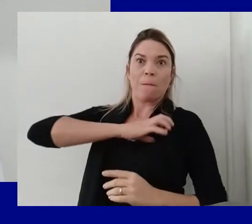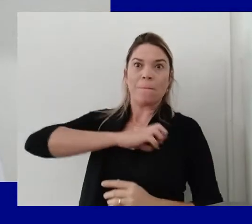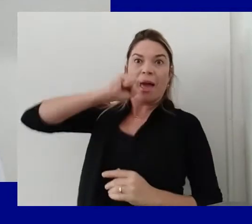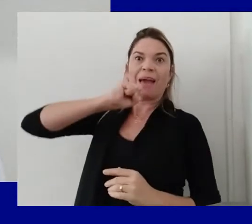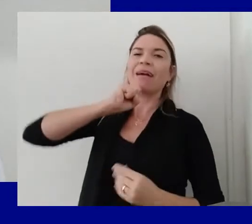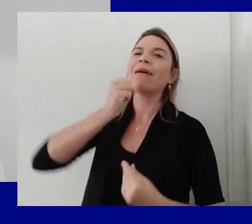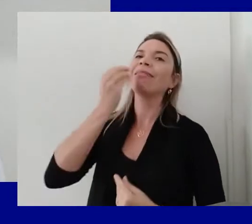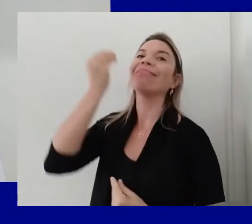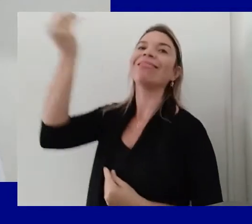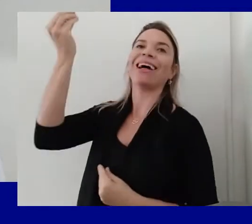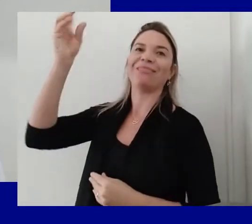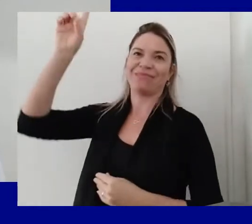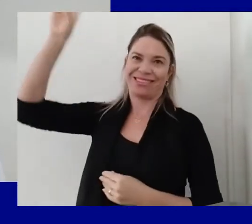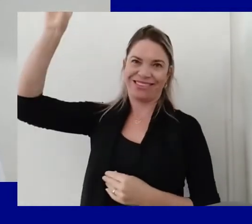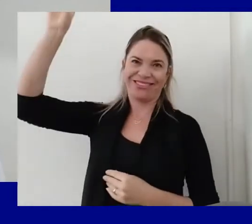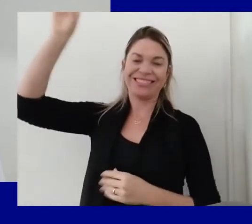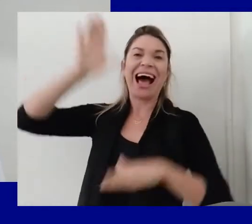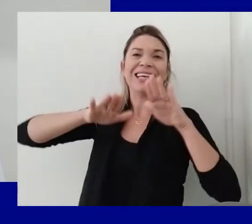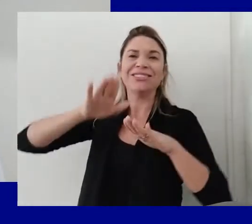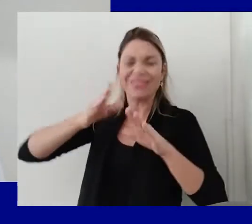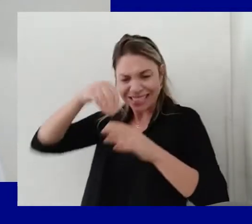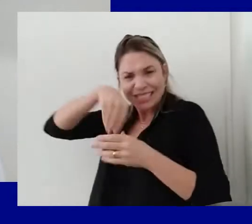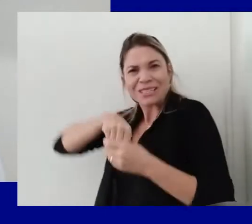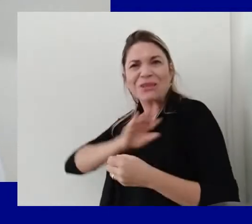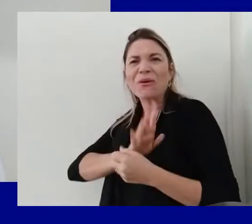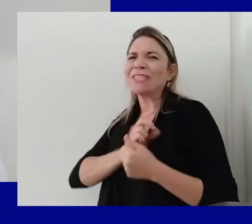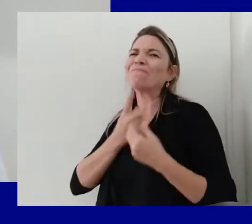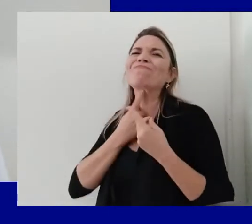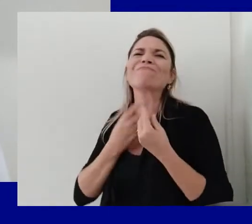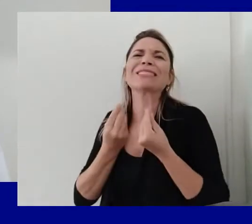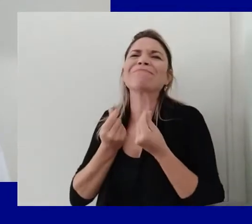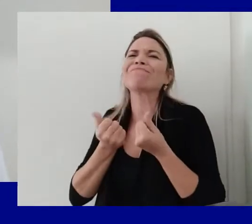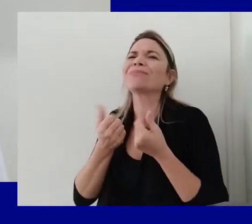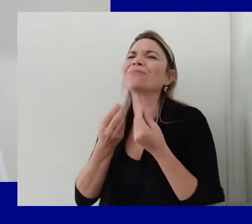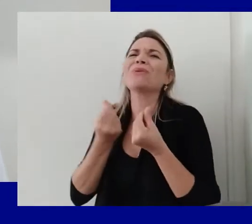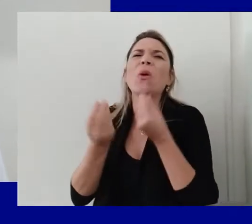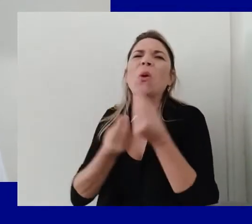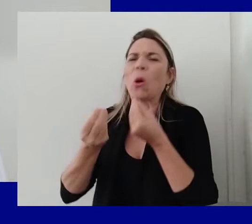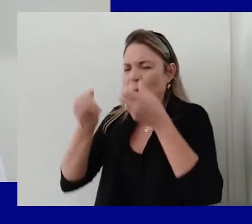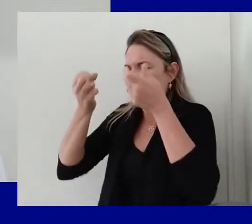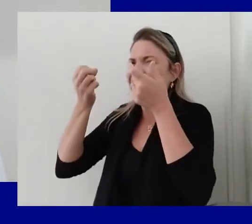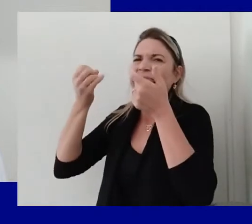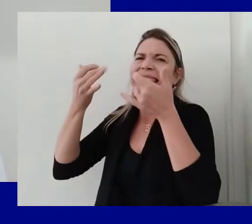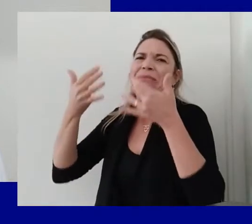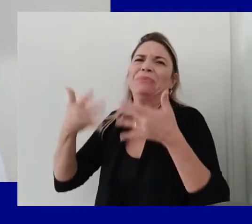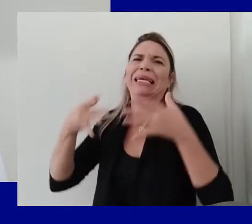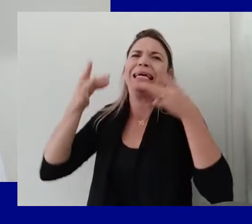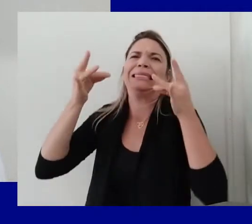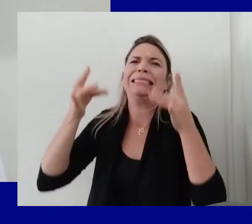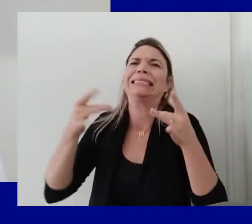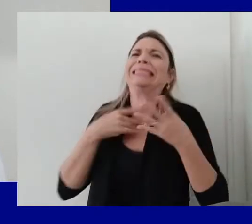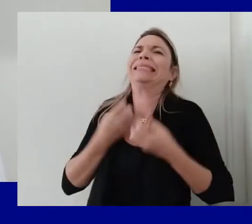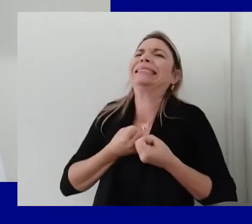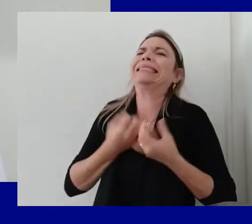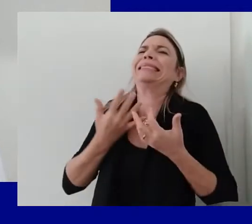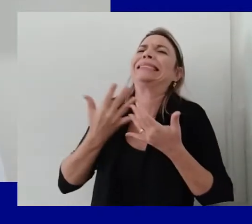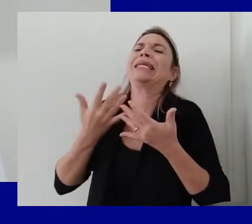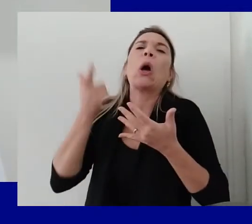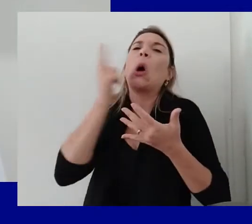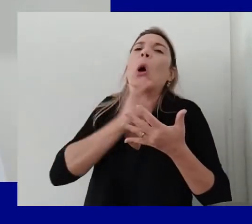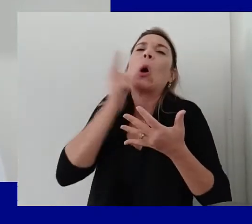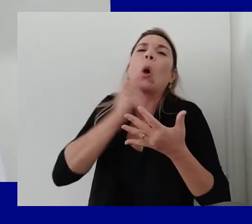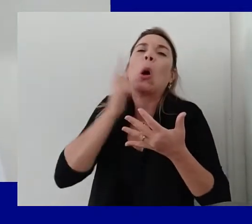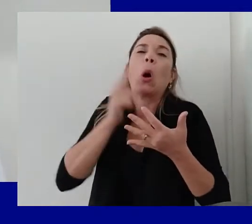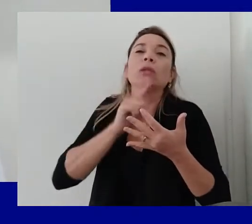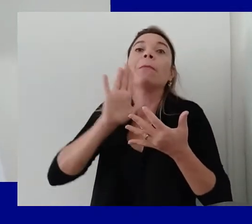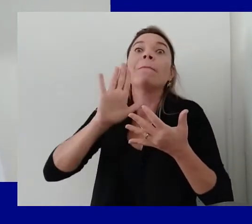expressar, ele em nós geme ou expressa diante de Deus o que estamos sentindo,